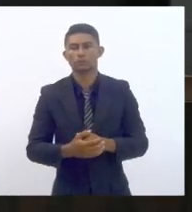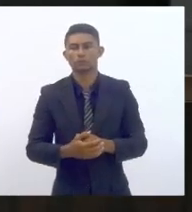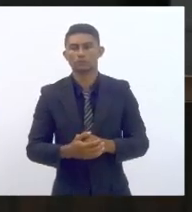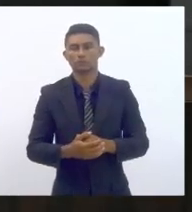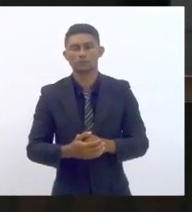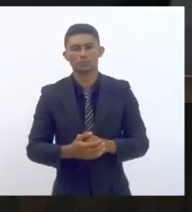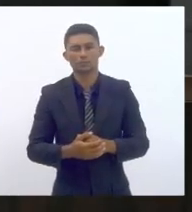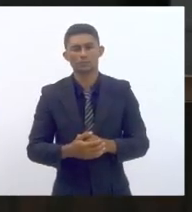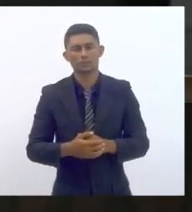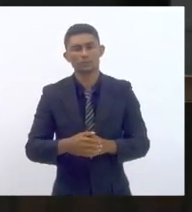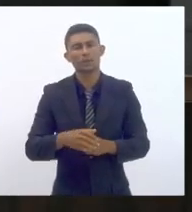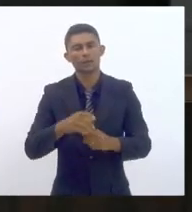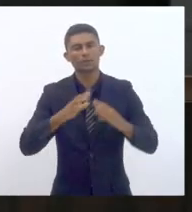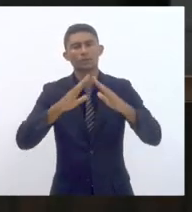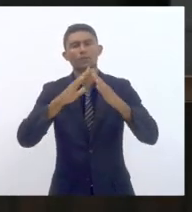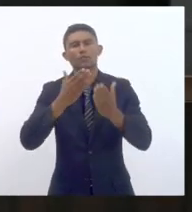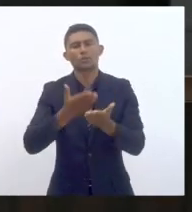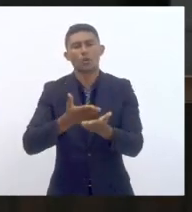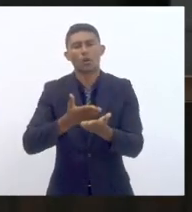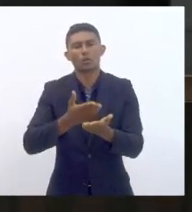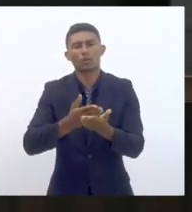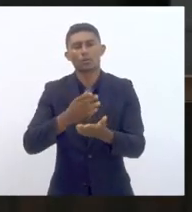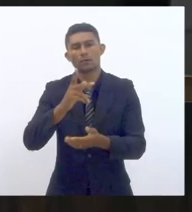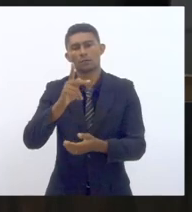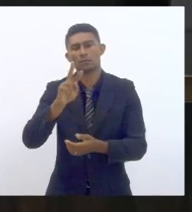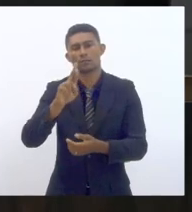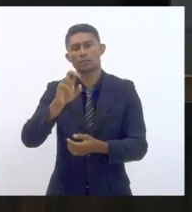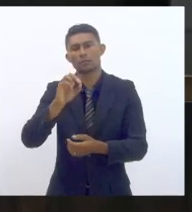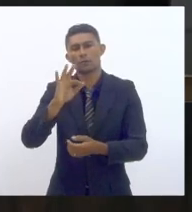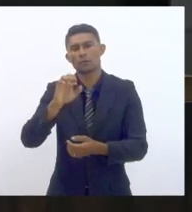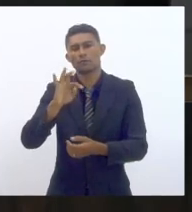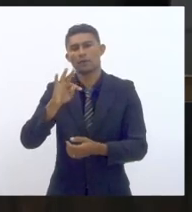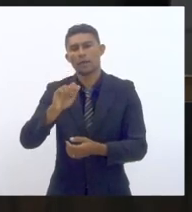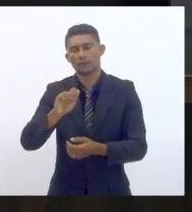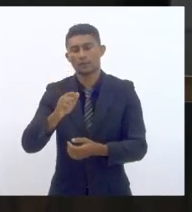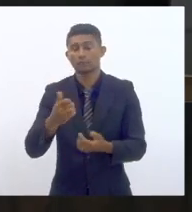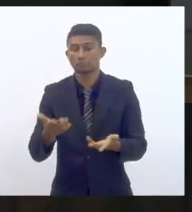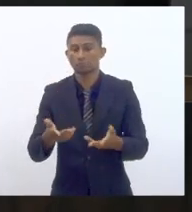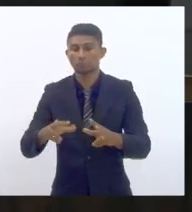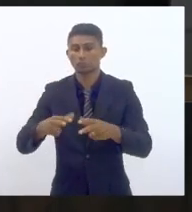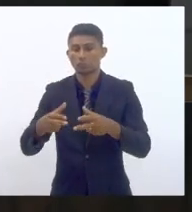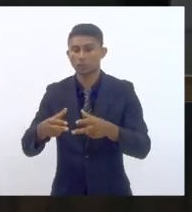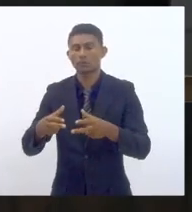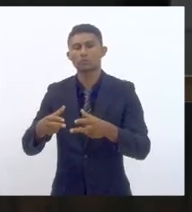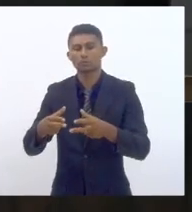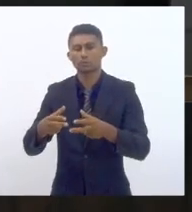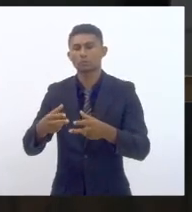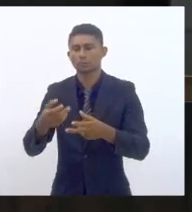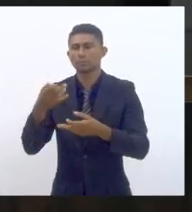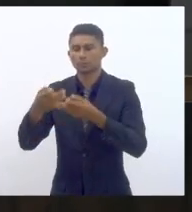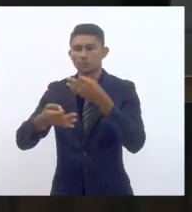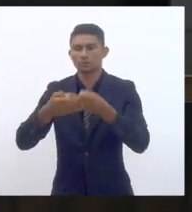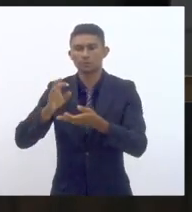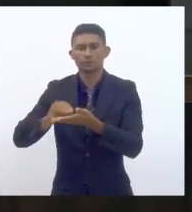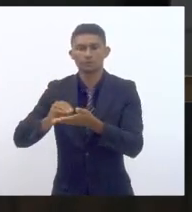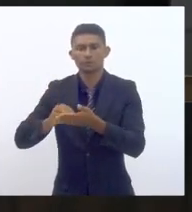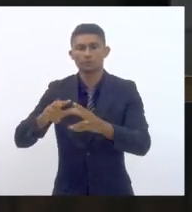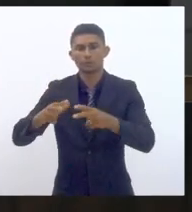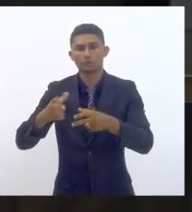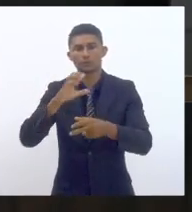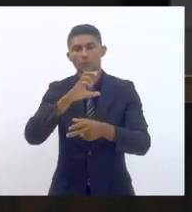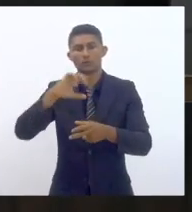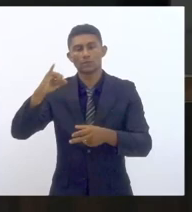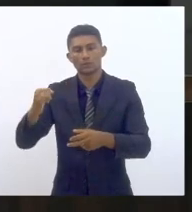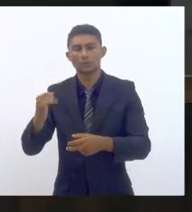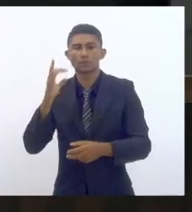Eprofé, Escolas de Profetas, pendendo de pareceres das comissões de Constituição e Justiça, de normas internas e proposições externas. Pela Comissão de Constituição e Justiça,